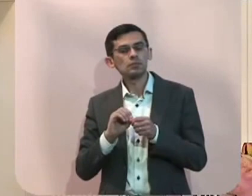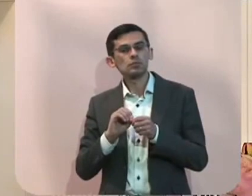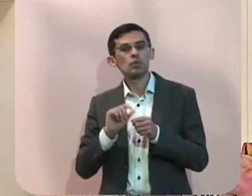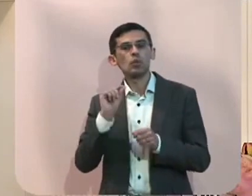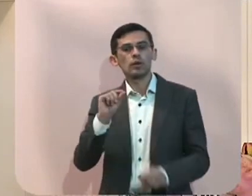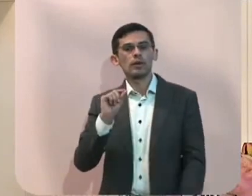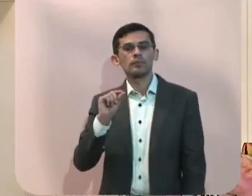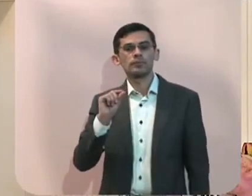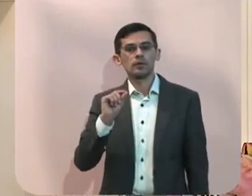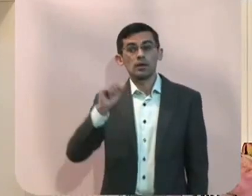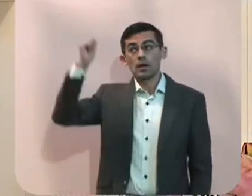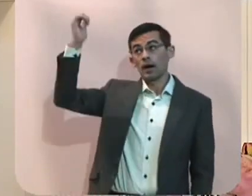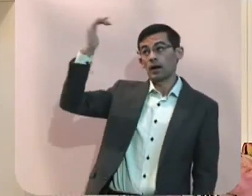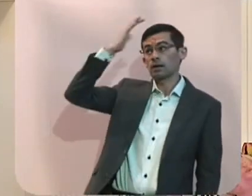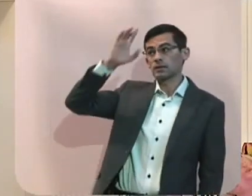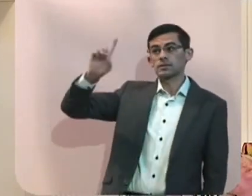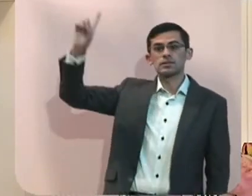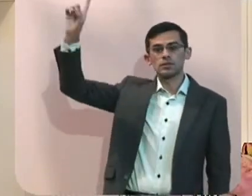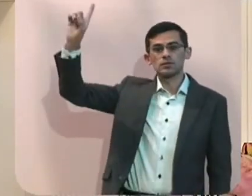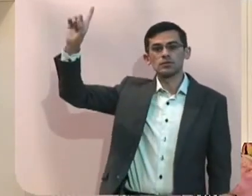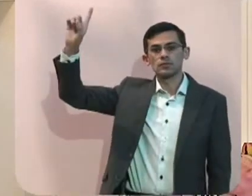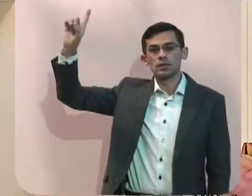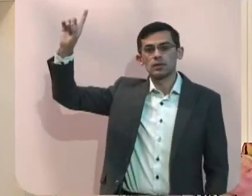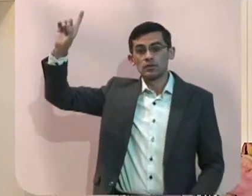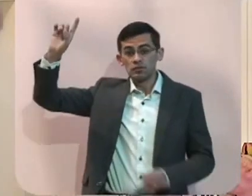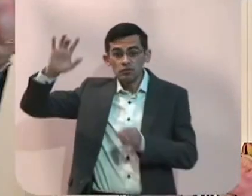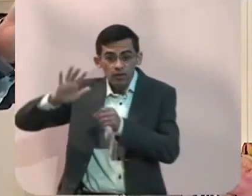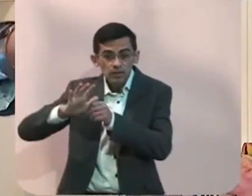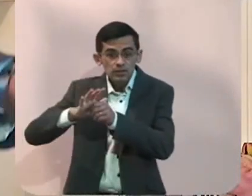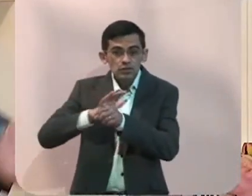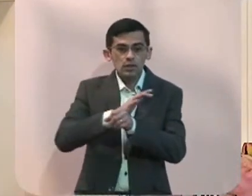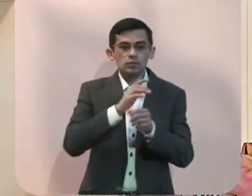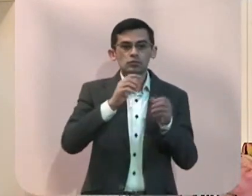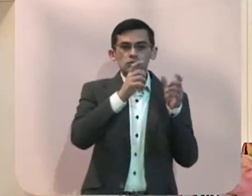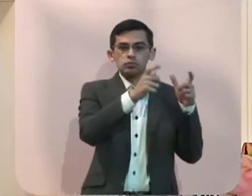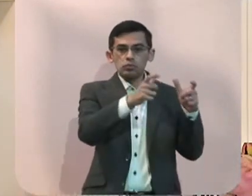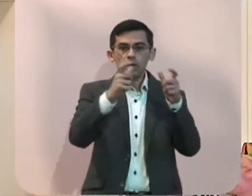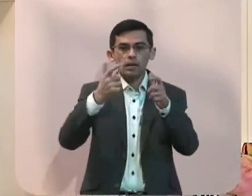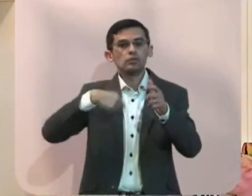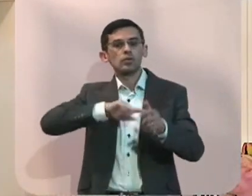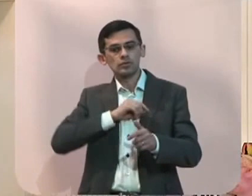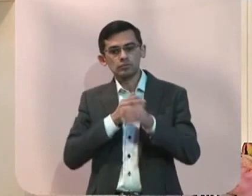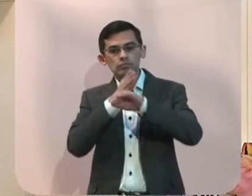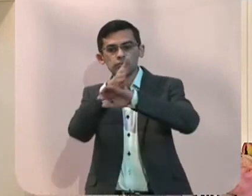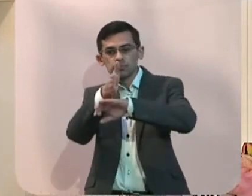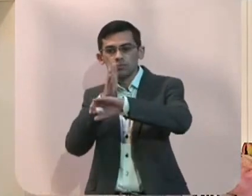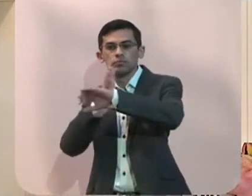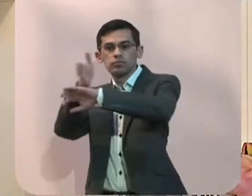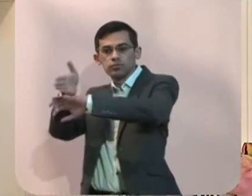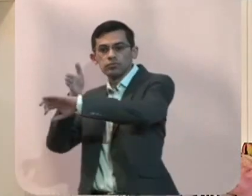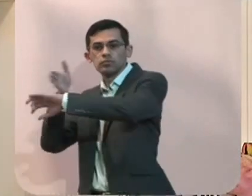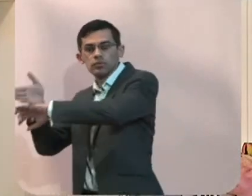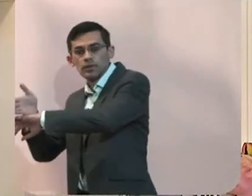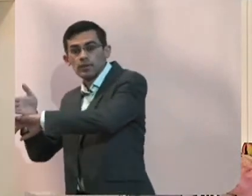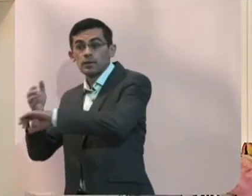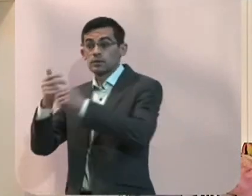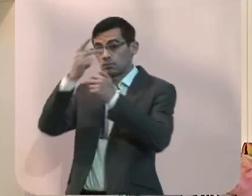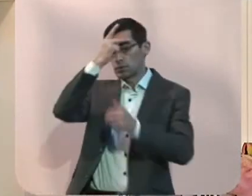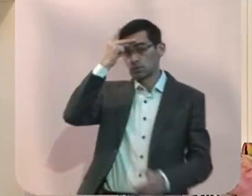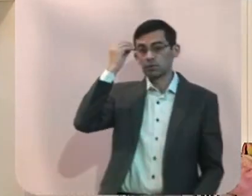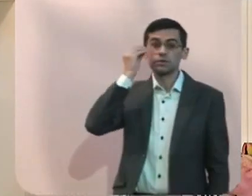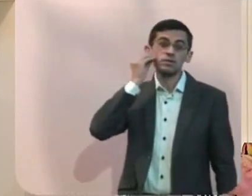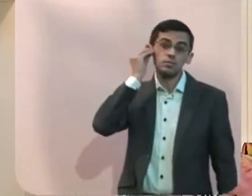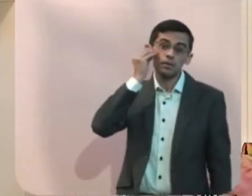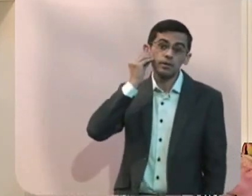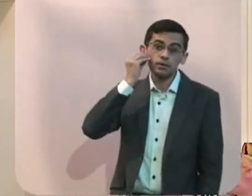queridos, a graça de Deus vai varrendo os lugares por onde a gente passa. Gente que experimenta a